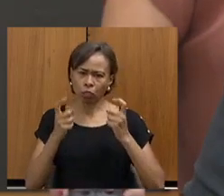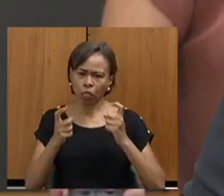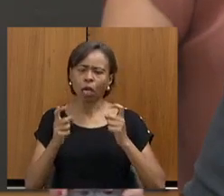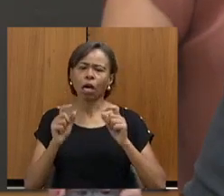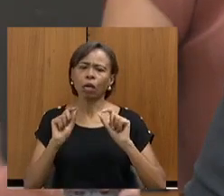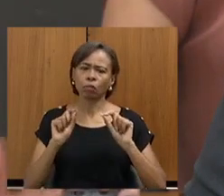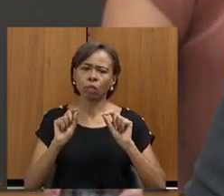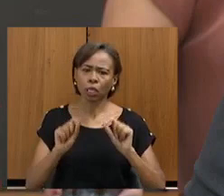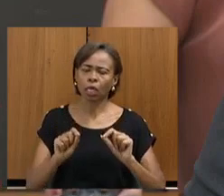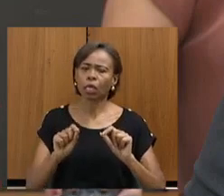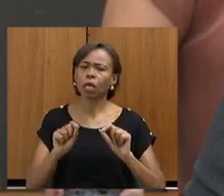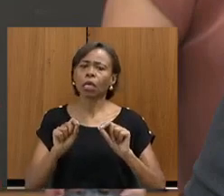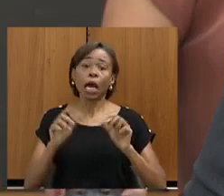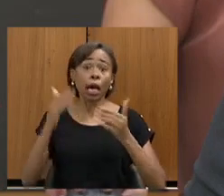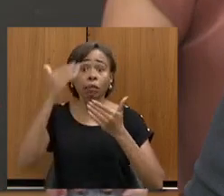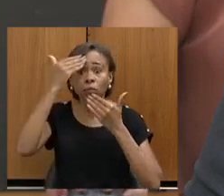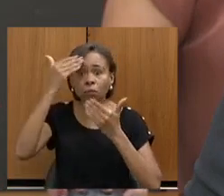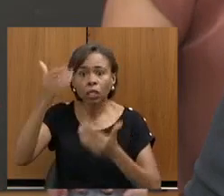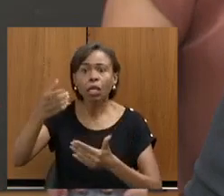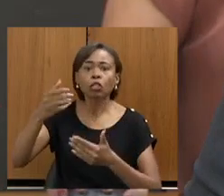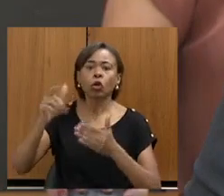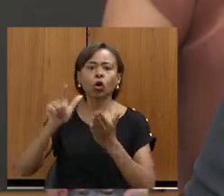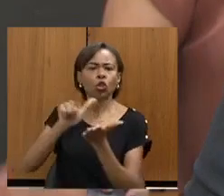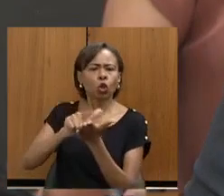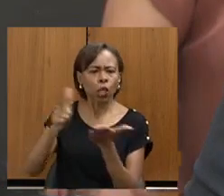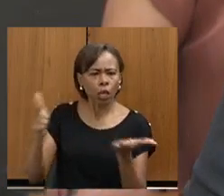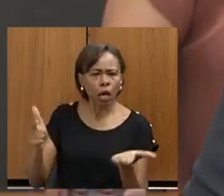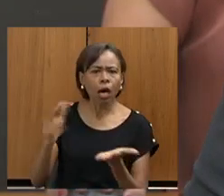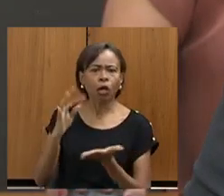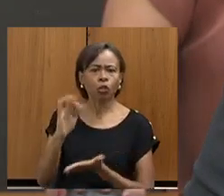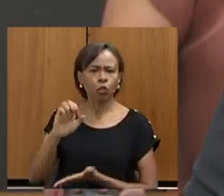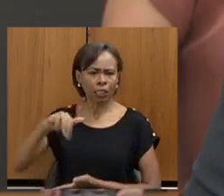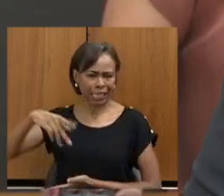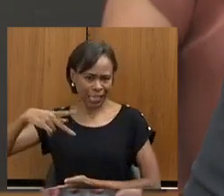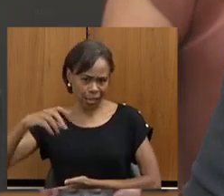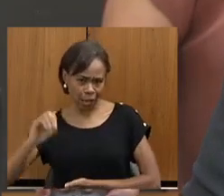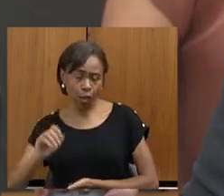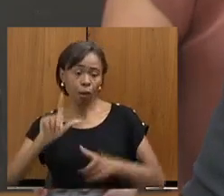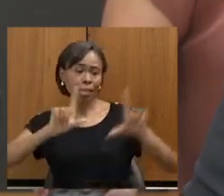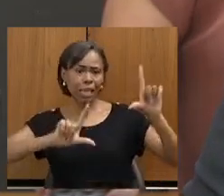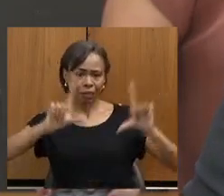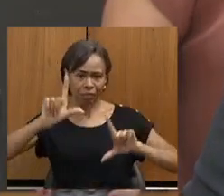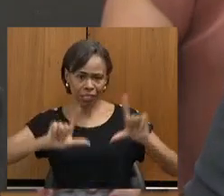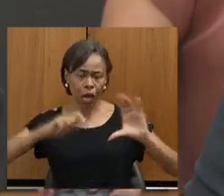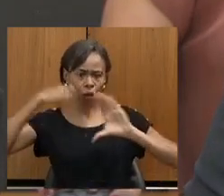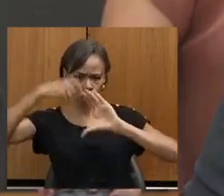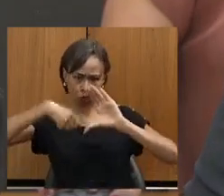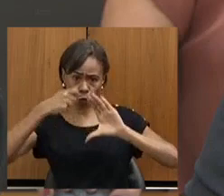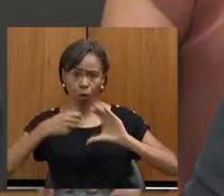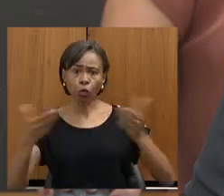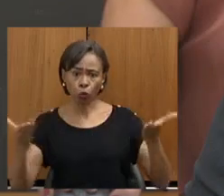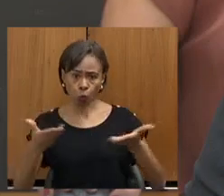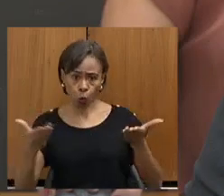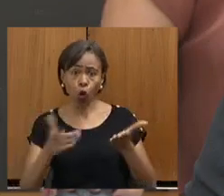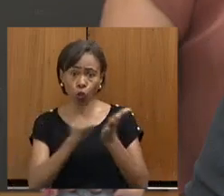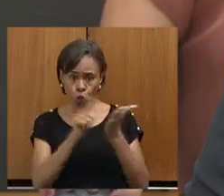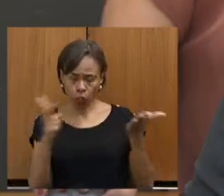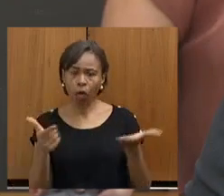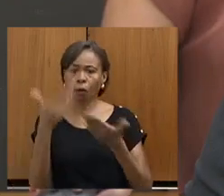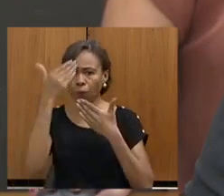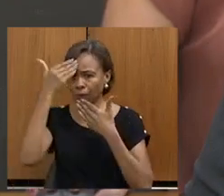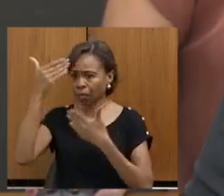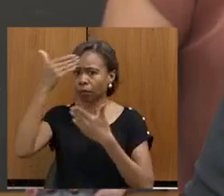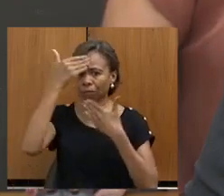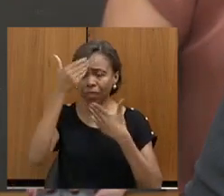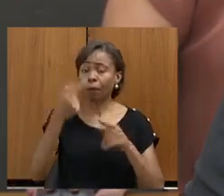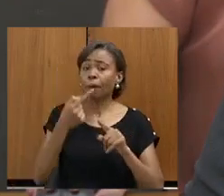quero agradecer a toda a imprensa que está aqui, o Jornal Tempo, as TVs que estão presentes, dizendo que nós vamos conduzir aqui